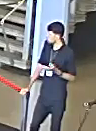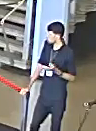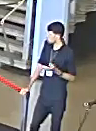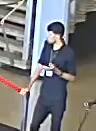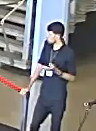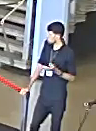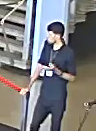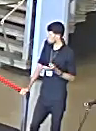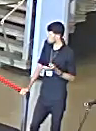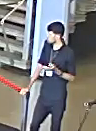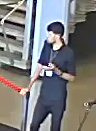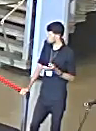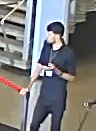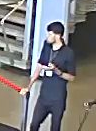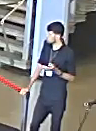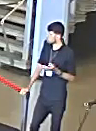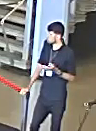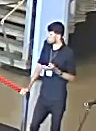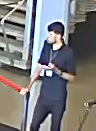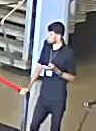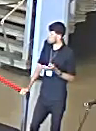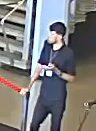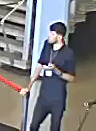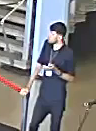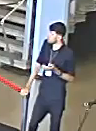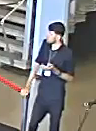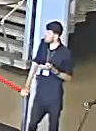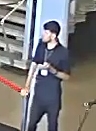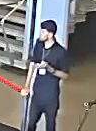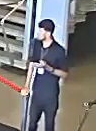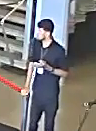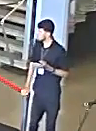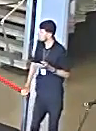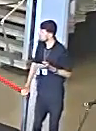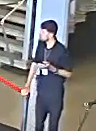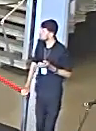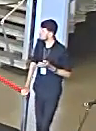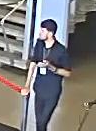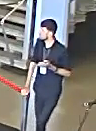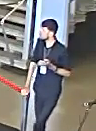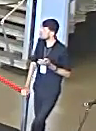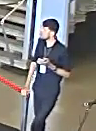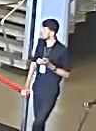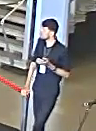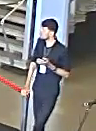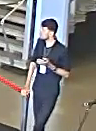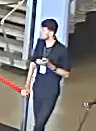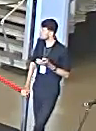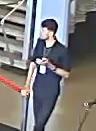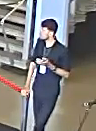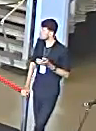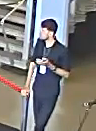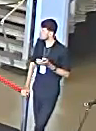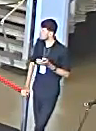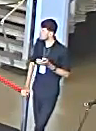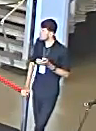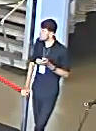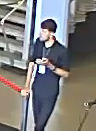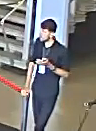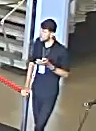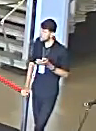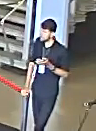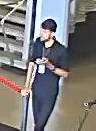sugeriu que a gente fiscalizasse eh os contratos eh e aí o hoje a concessão